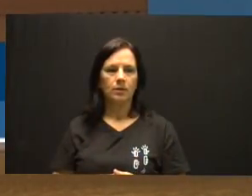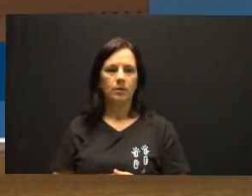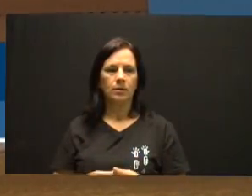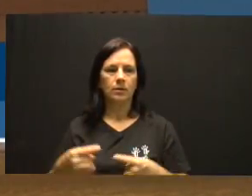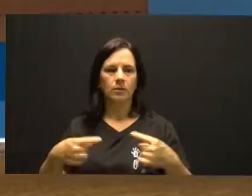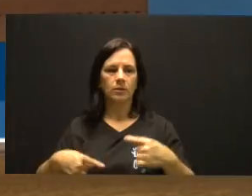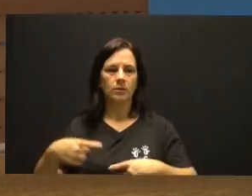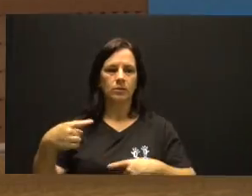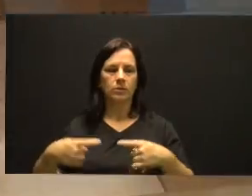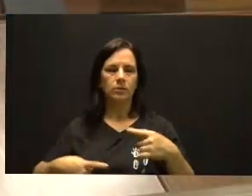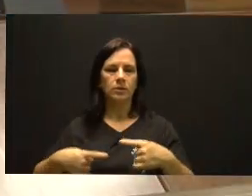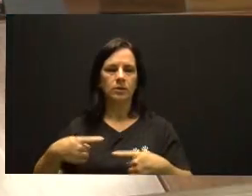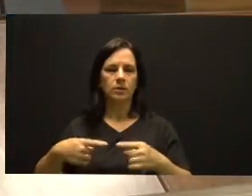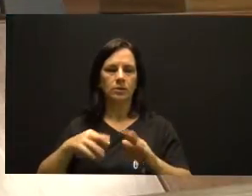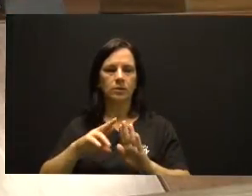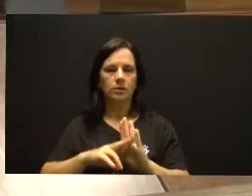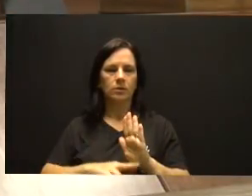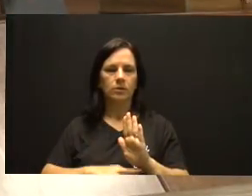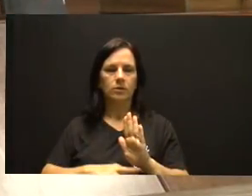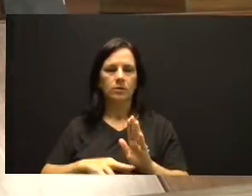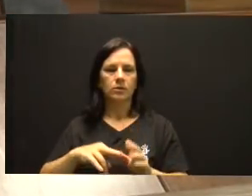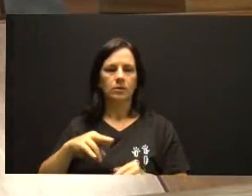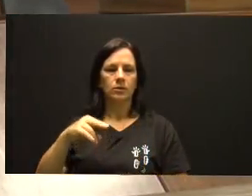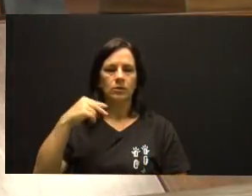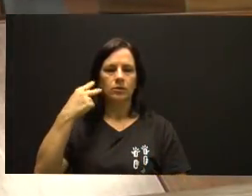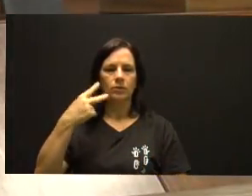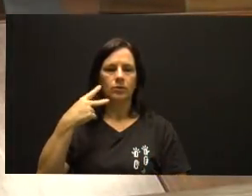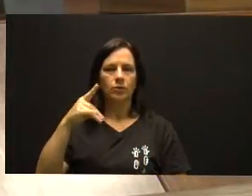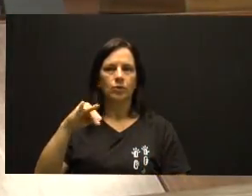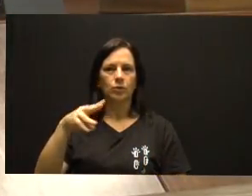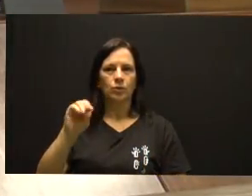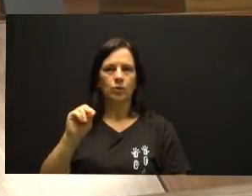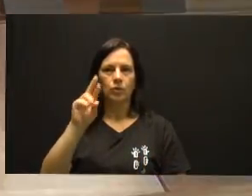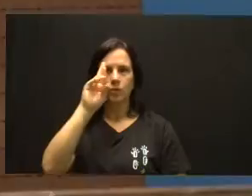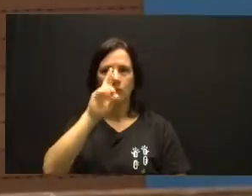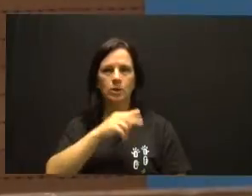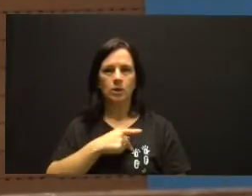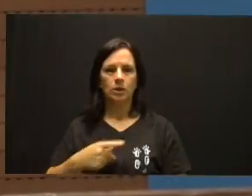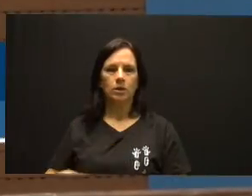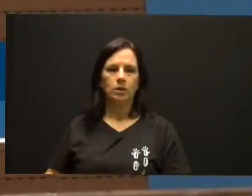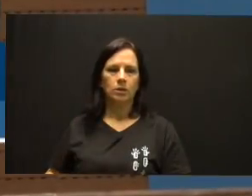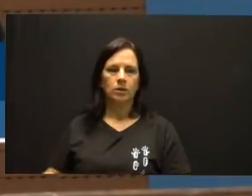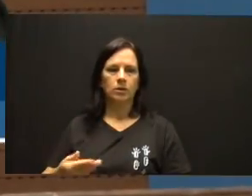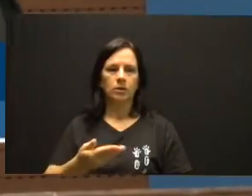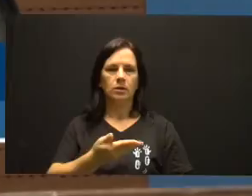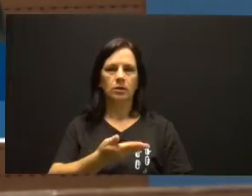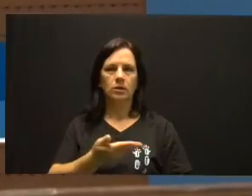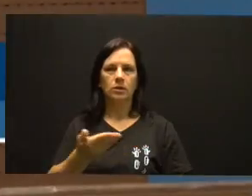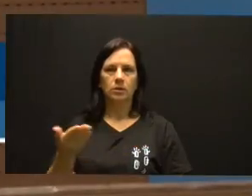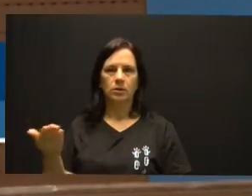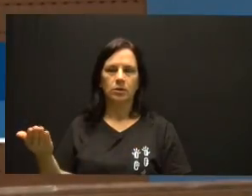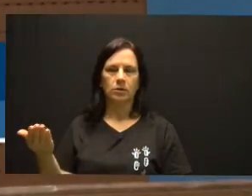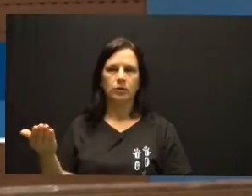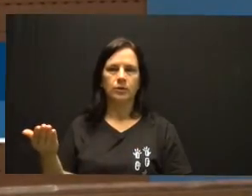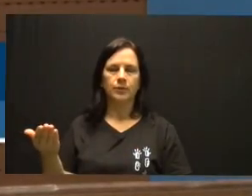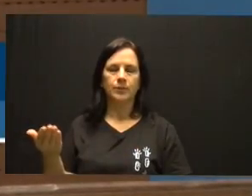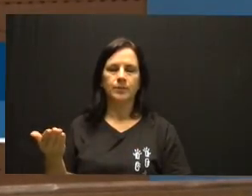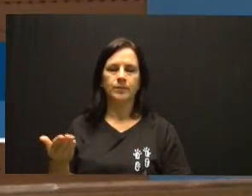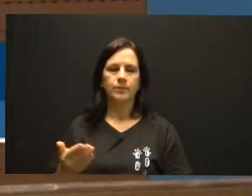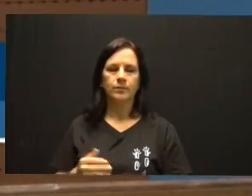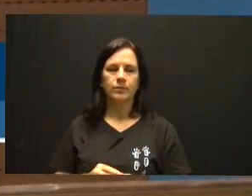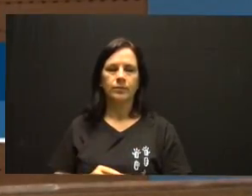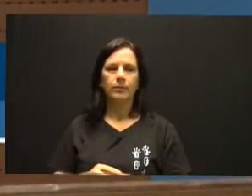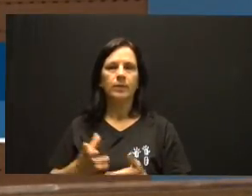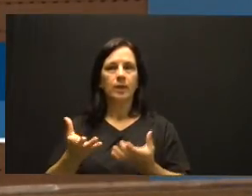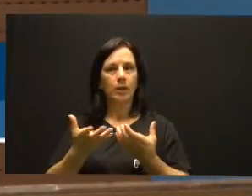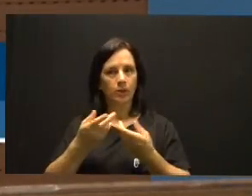Em discussão, requerimento, com a palavra, vereador Toninho Vieira. Senhor presidente, senhores nobres, vereadores, quero